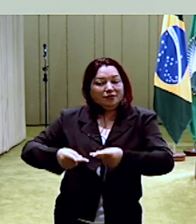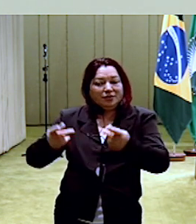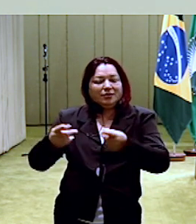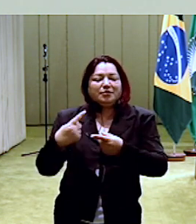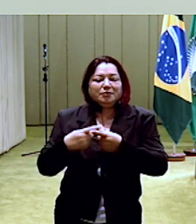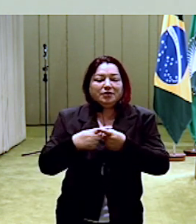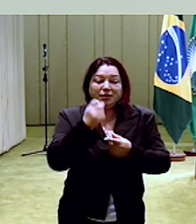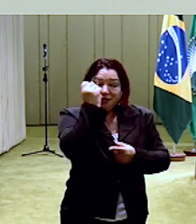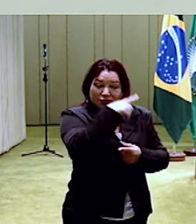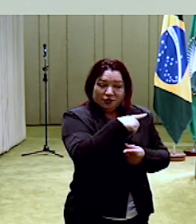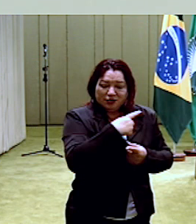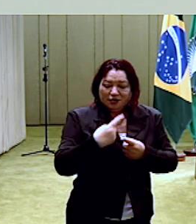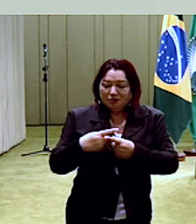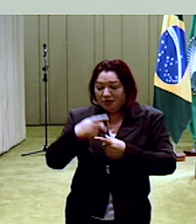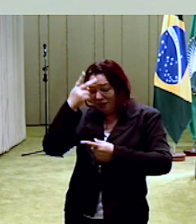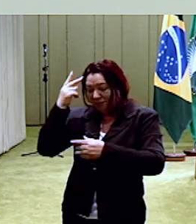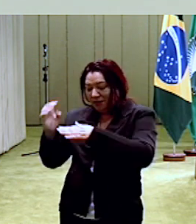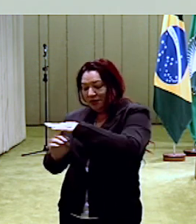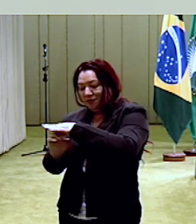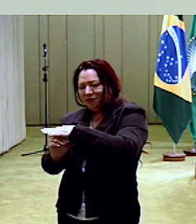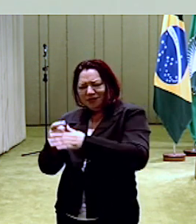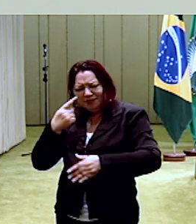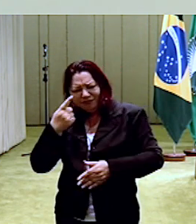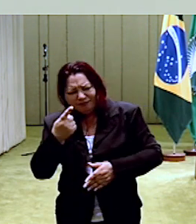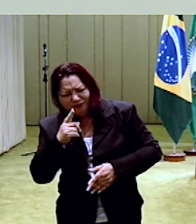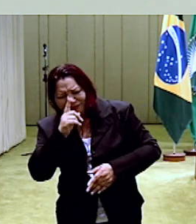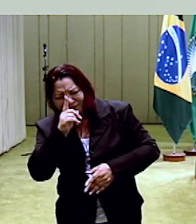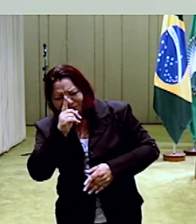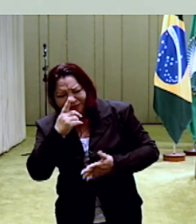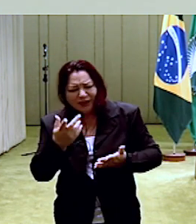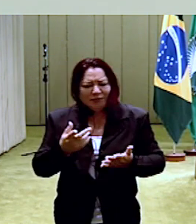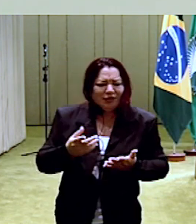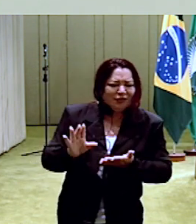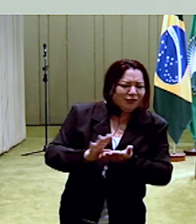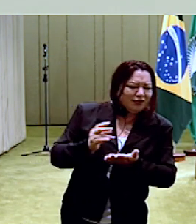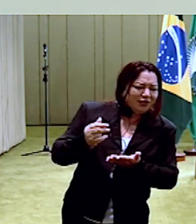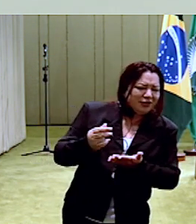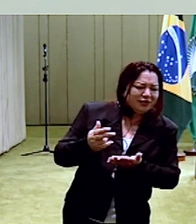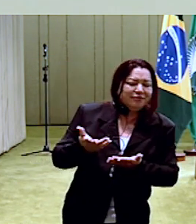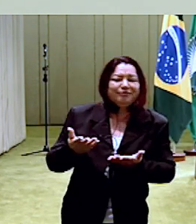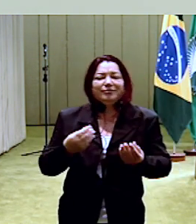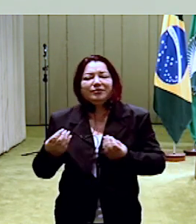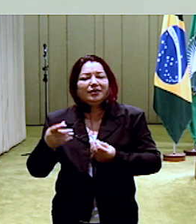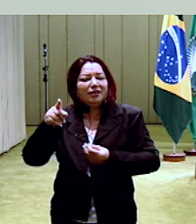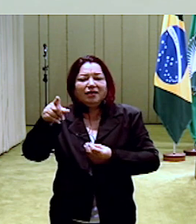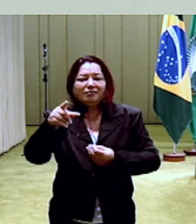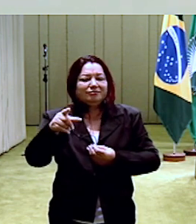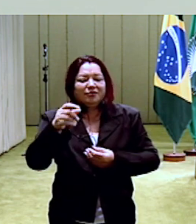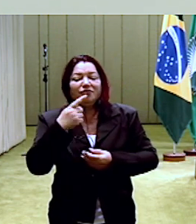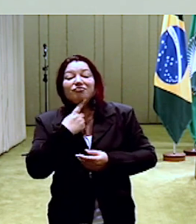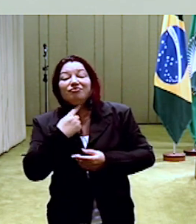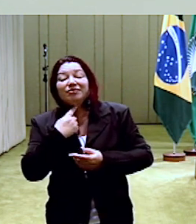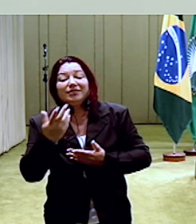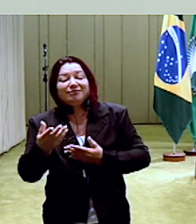muitas vezes o exportador brasileiro não faz uma análise de risco de crédito e os bancos comerciais lá não têm apetite